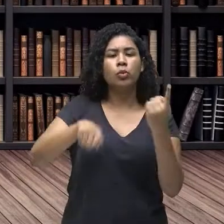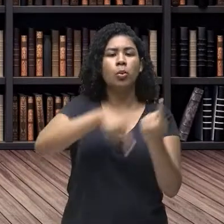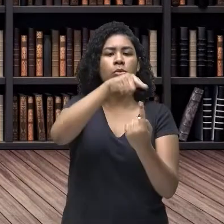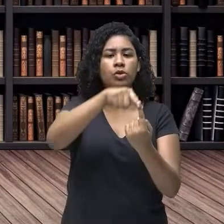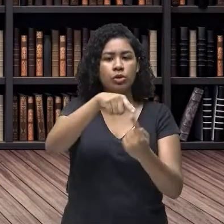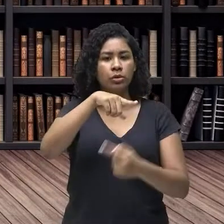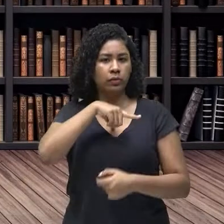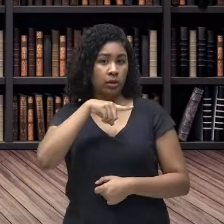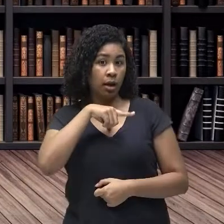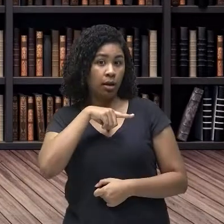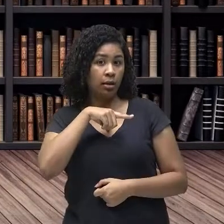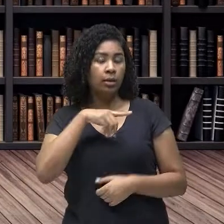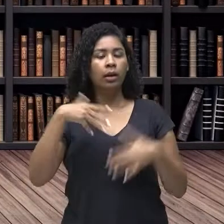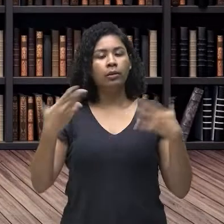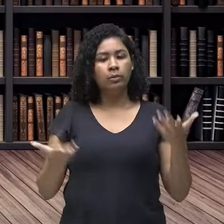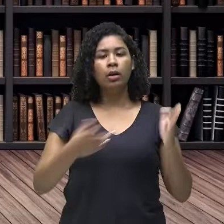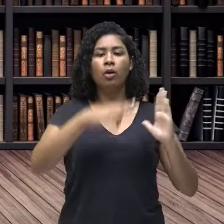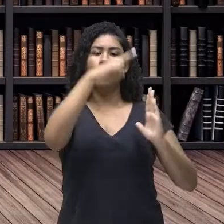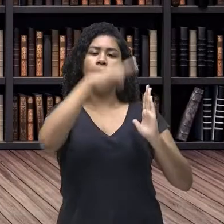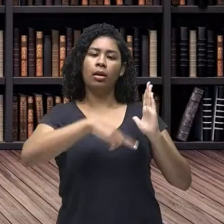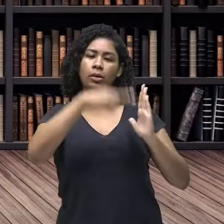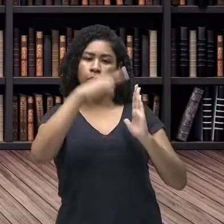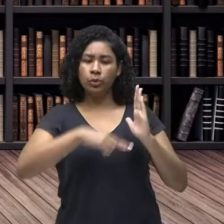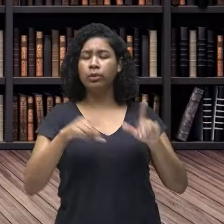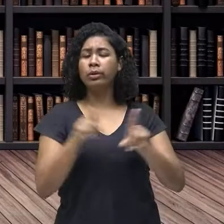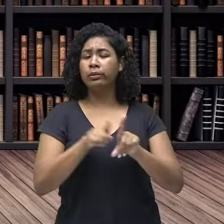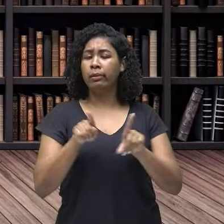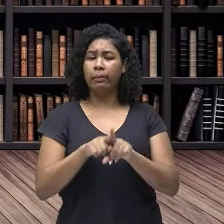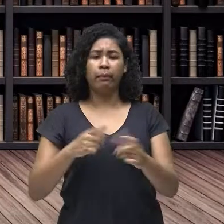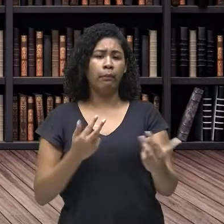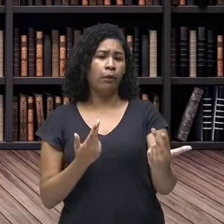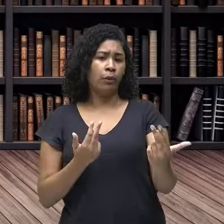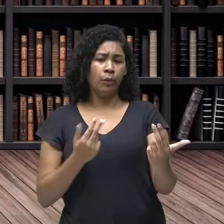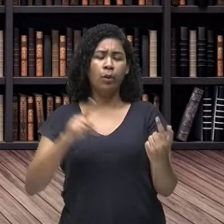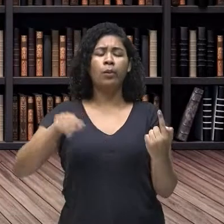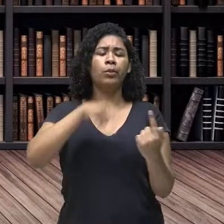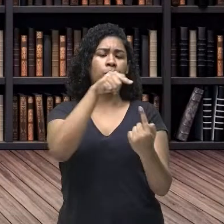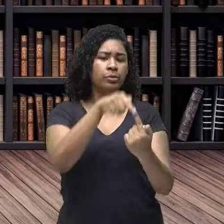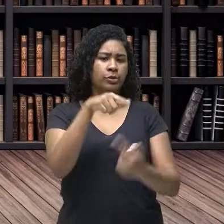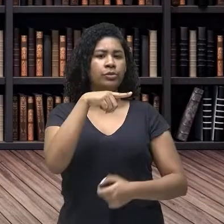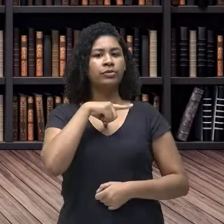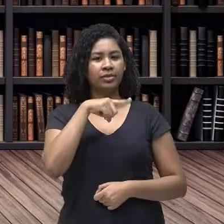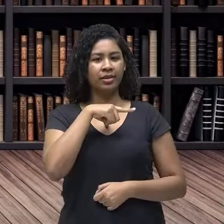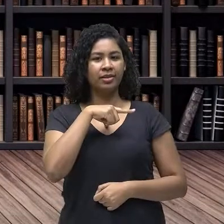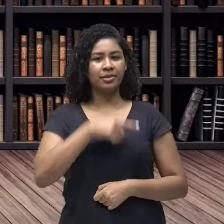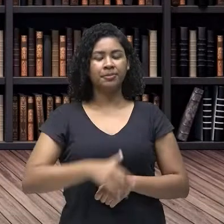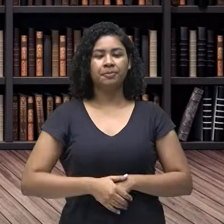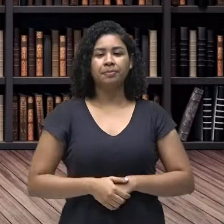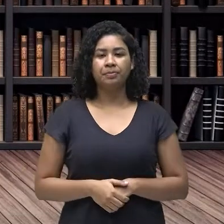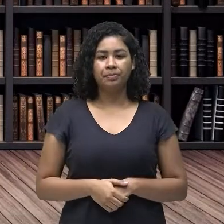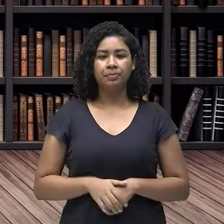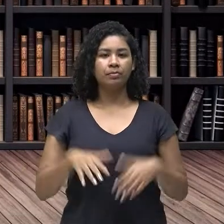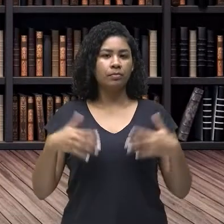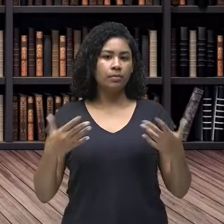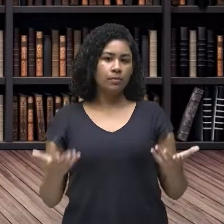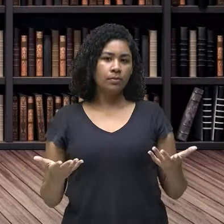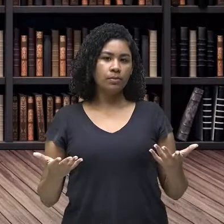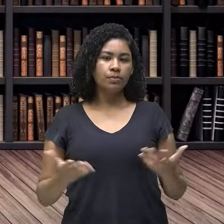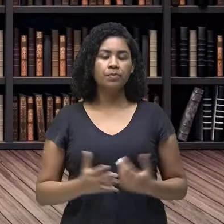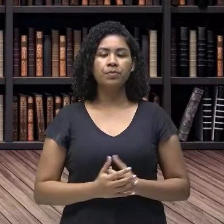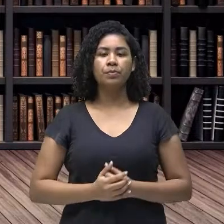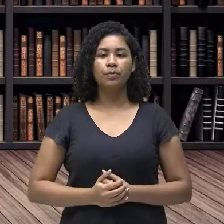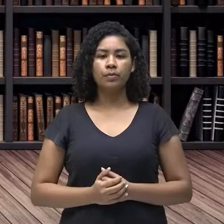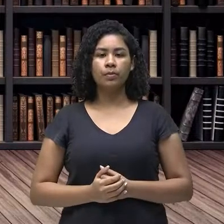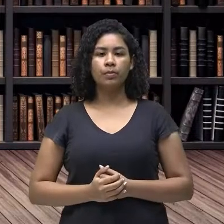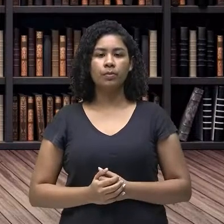intencional, a leitura também vai acontecer de maneira intencional. Nenhuma